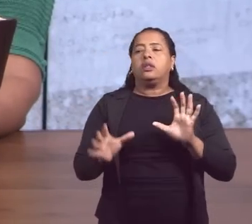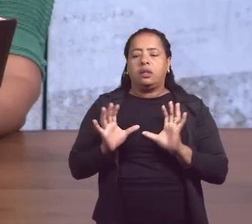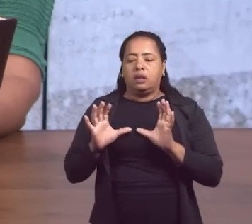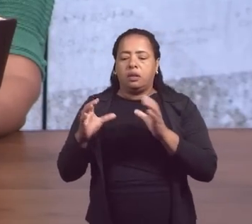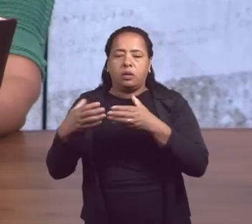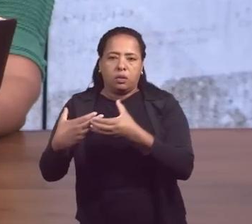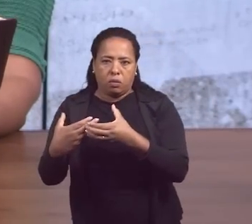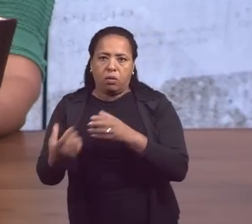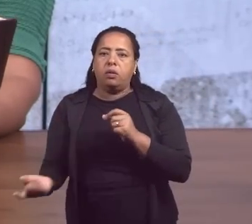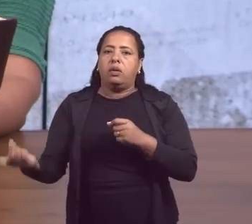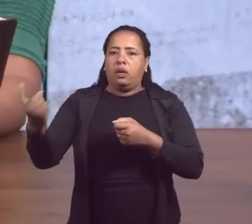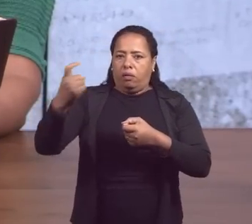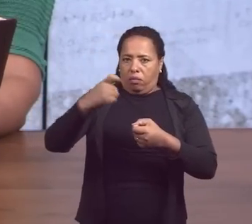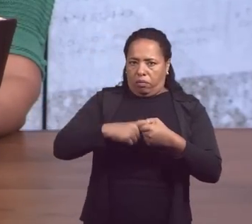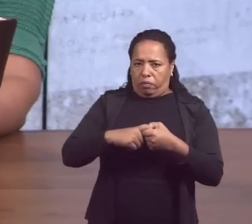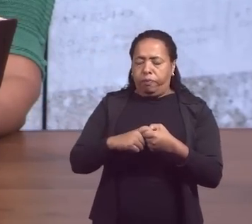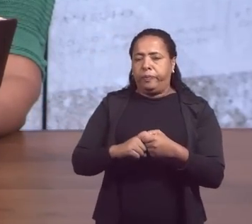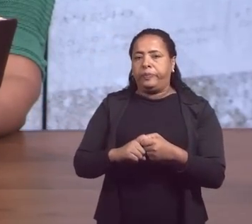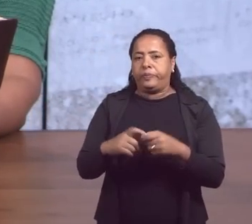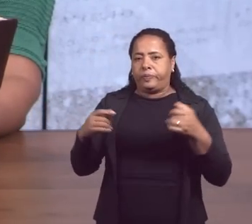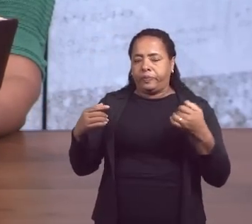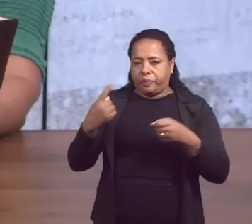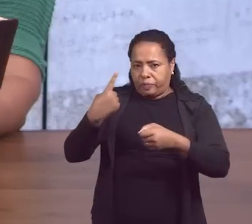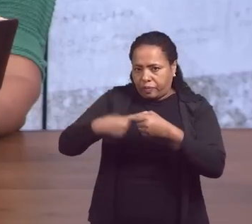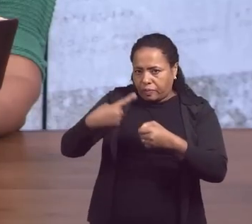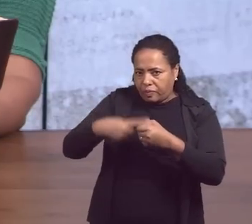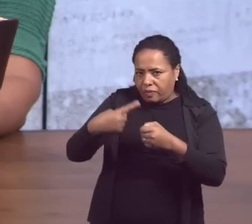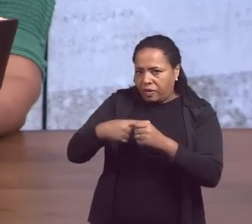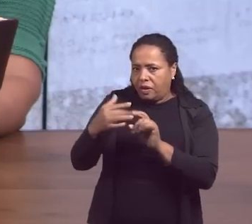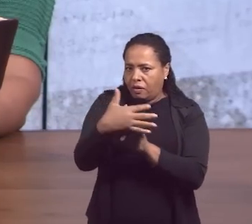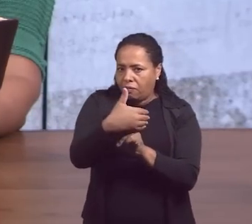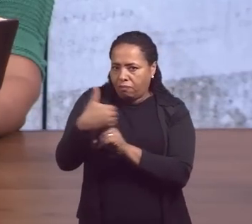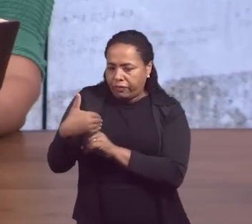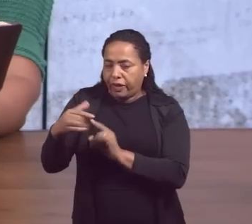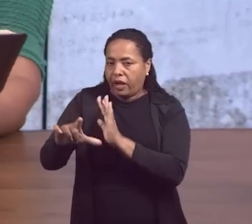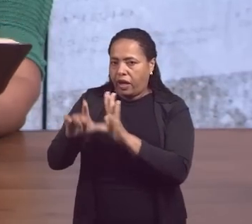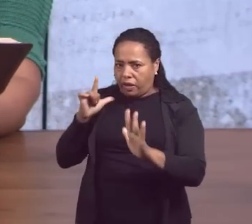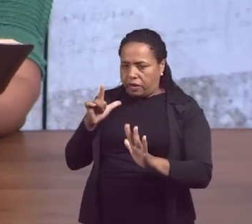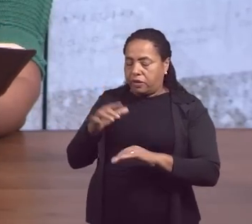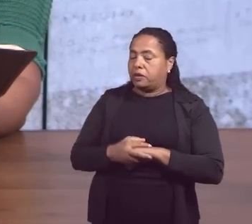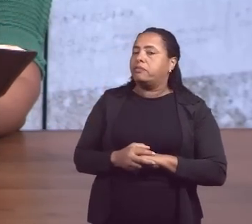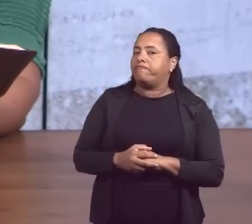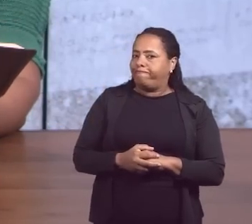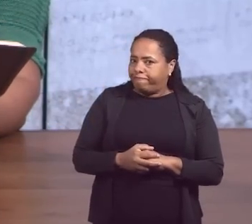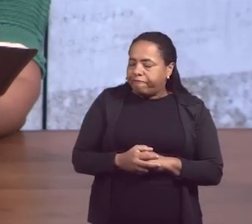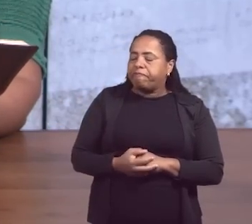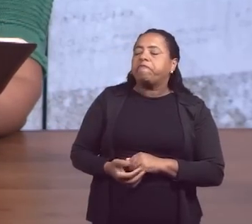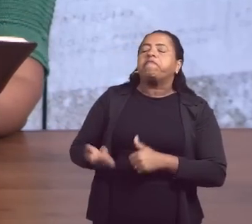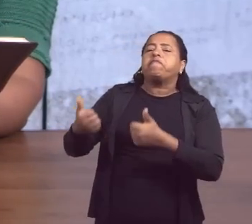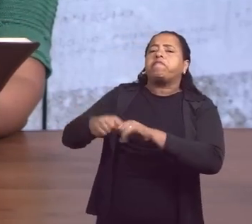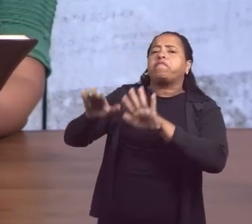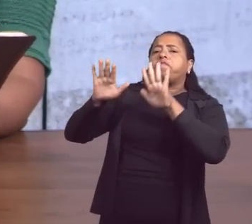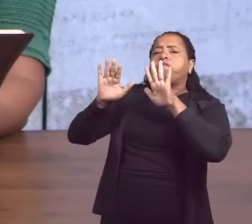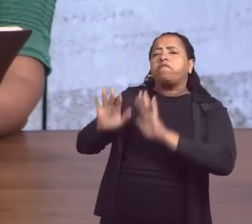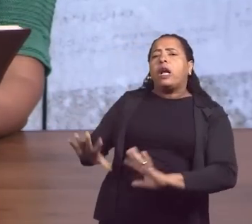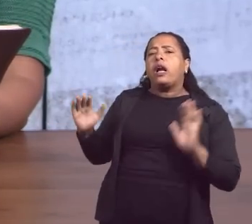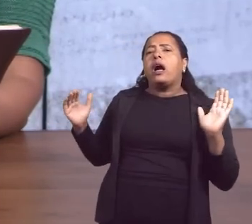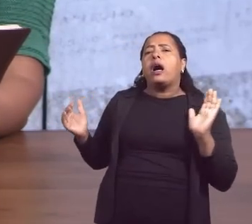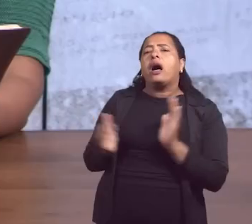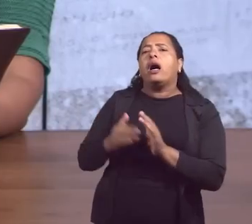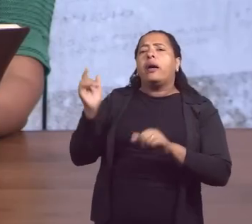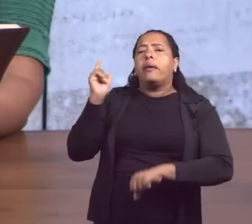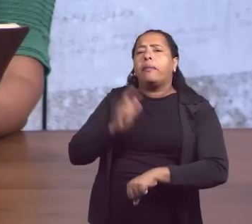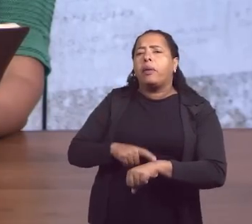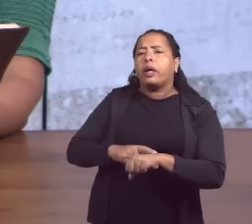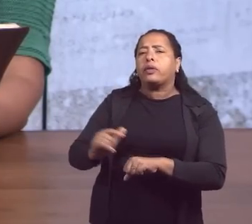à cidade do seu refúgio, onde se tinha acolhido. E ali ficará até a